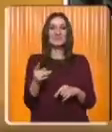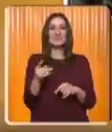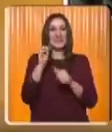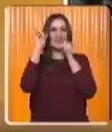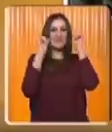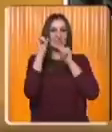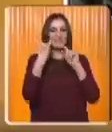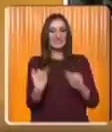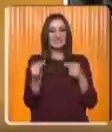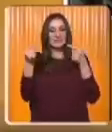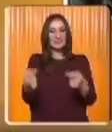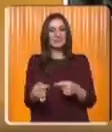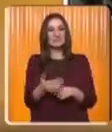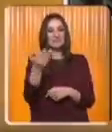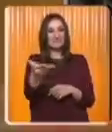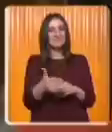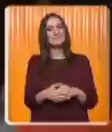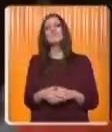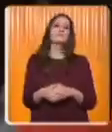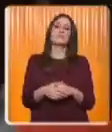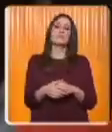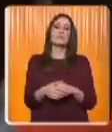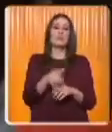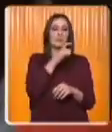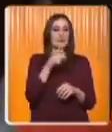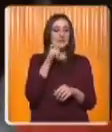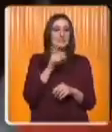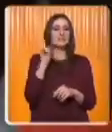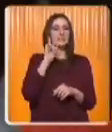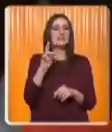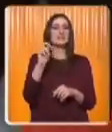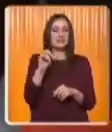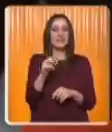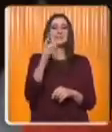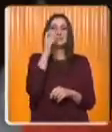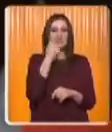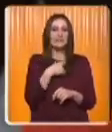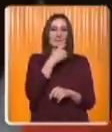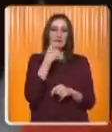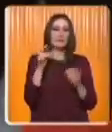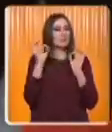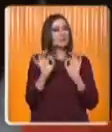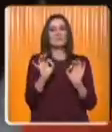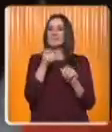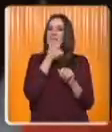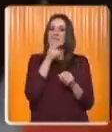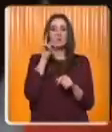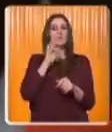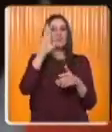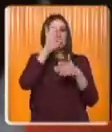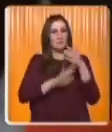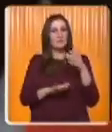dos implantes dentários da Maló Clínica. E vai cumprir a promessa no dia 13 de maio? Vou, já está tudo tratado. A sério? Está. Minha